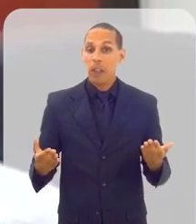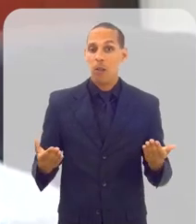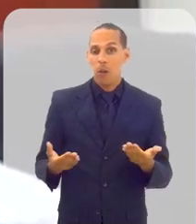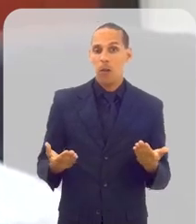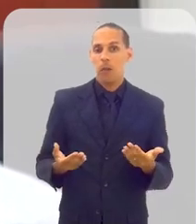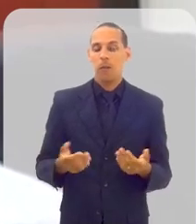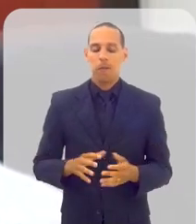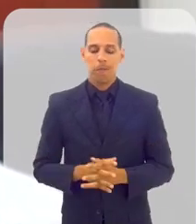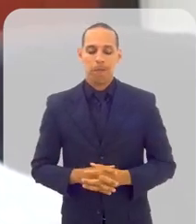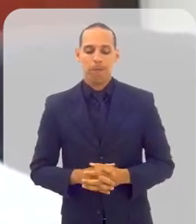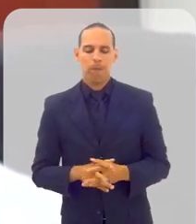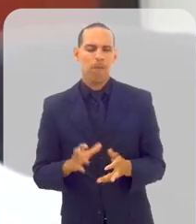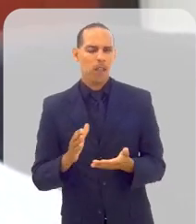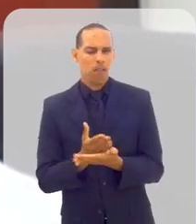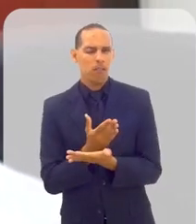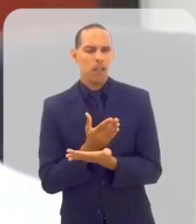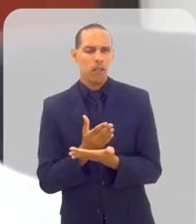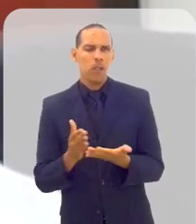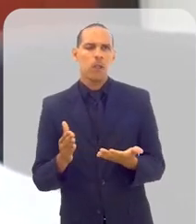Hoje nós temos